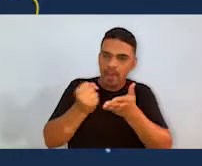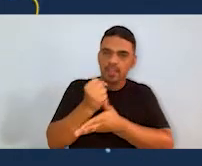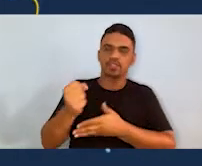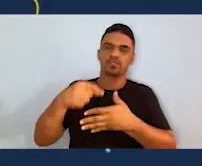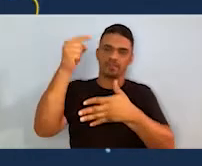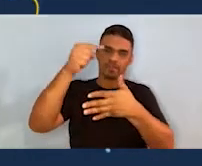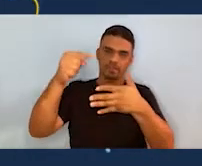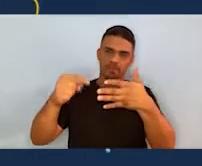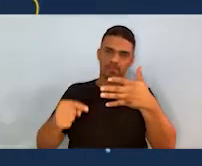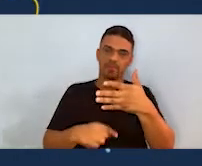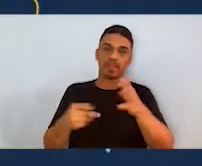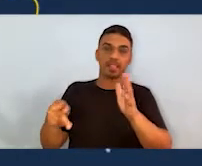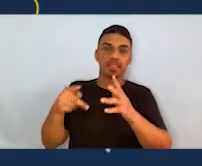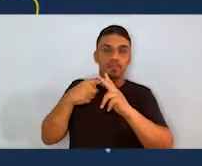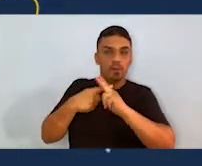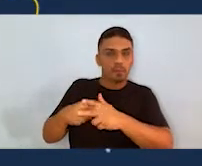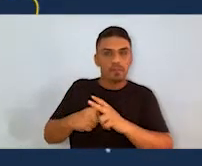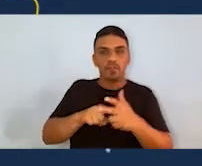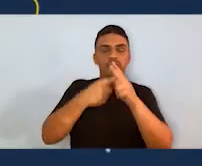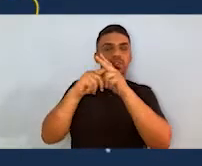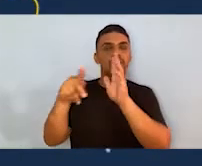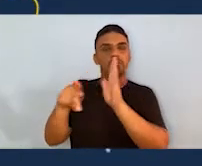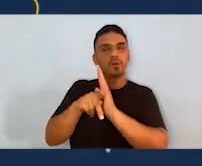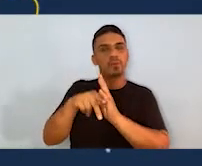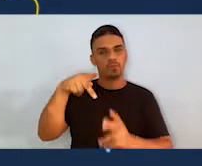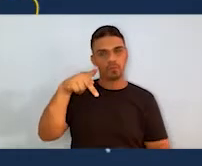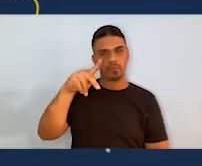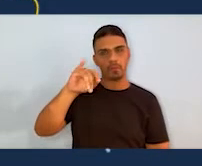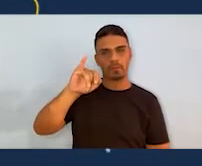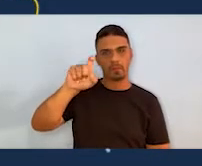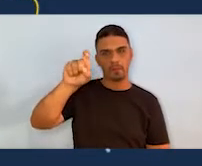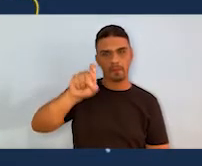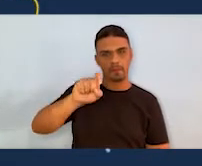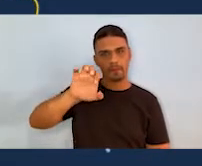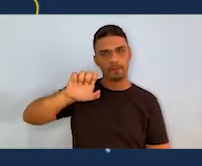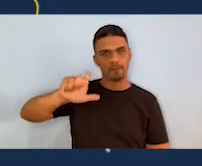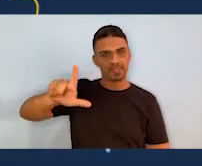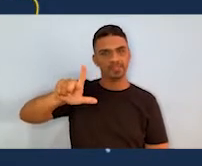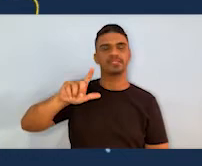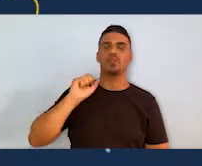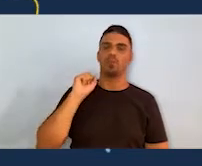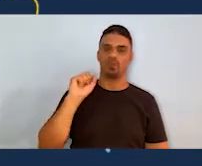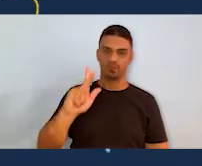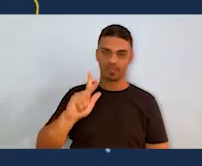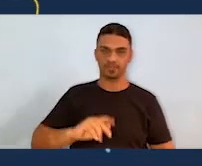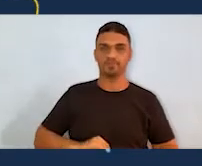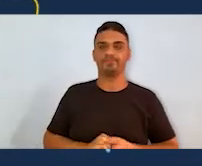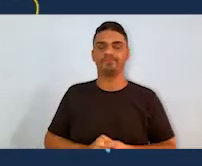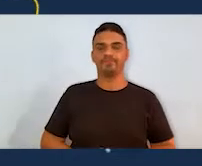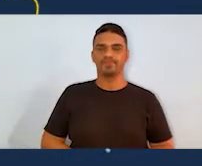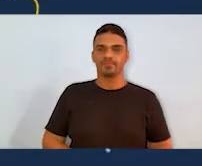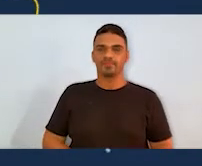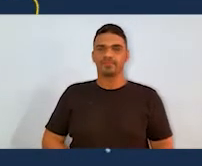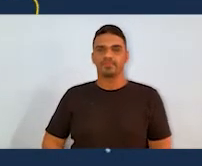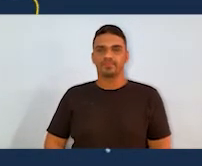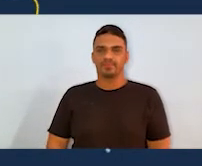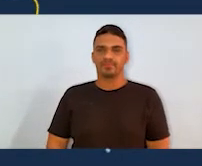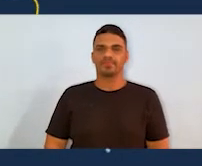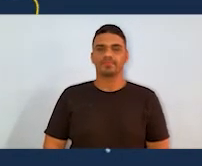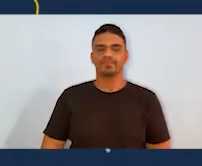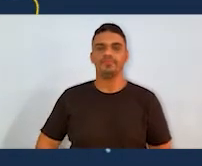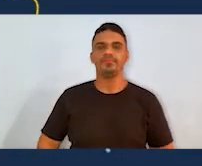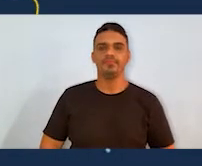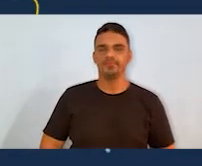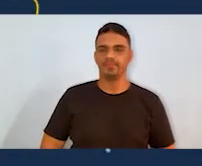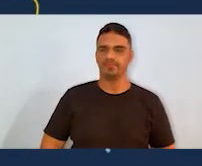que nunca mexeu, então, para esses fins, está aqui. Deixa eu dar uma olhadinha aqui, ver se vocês têm